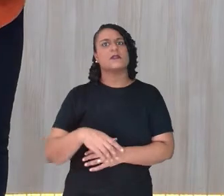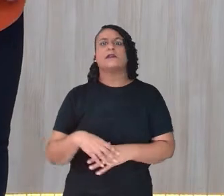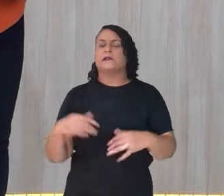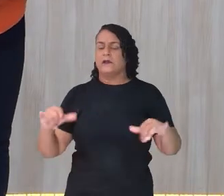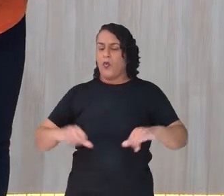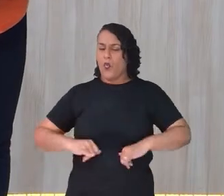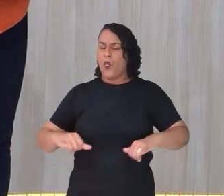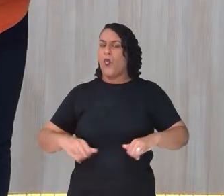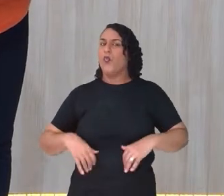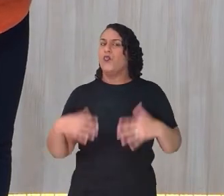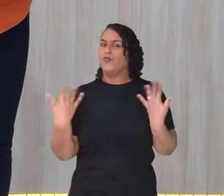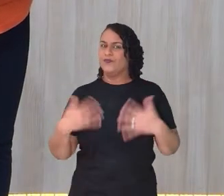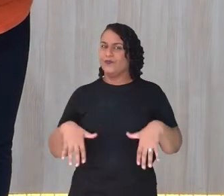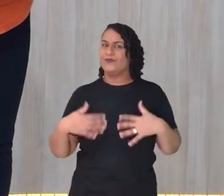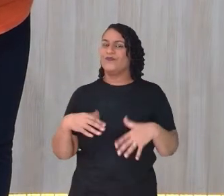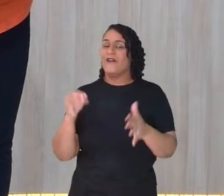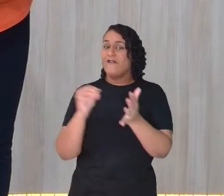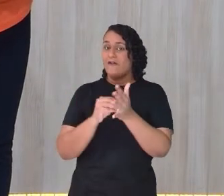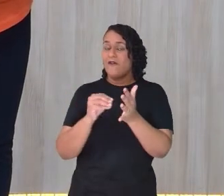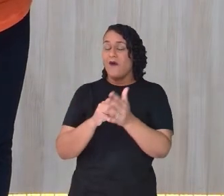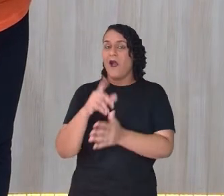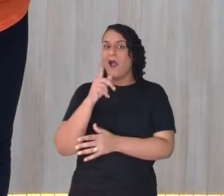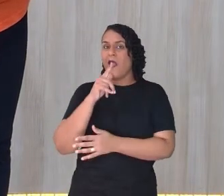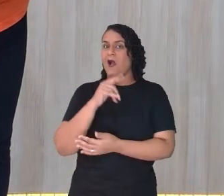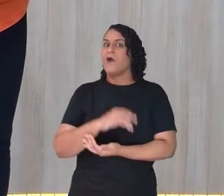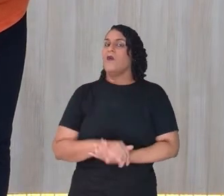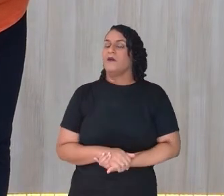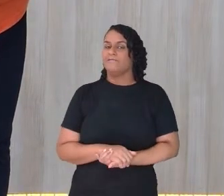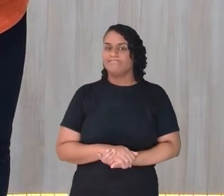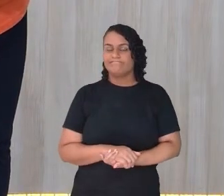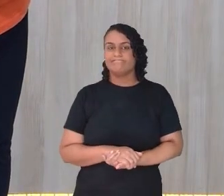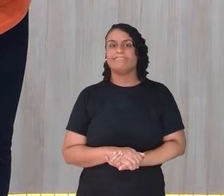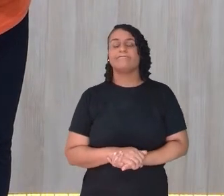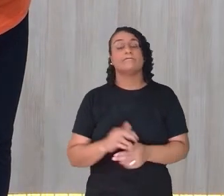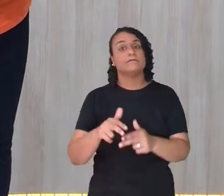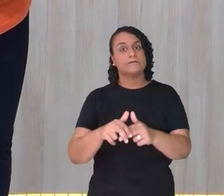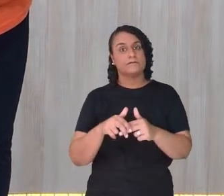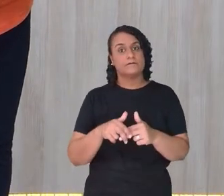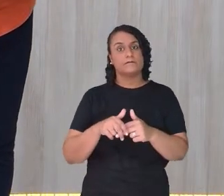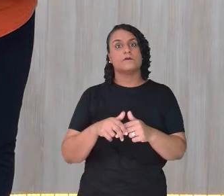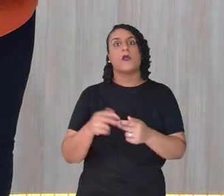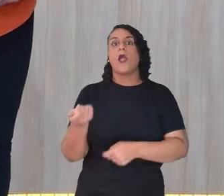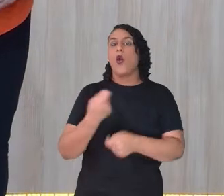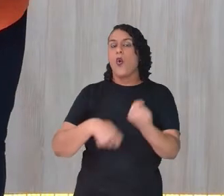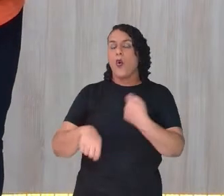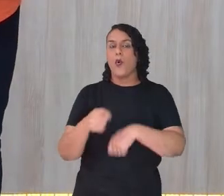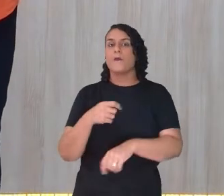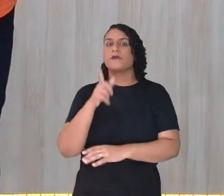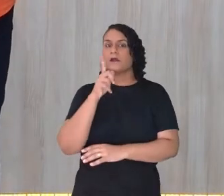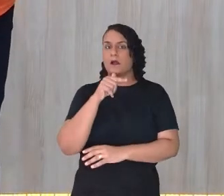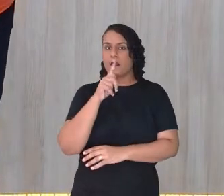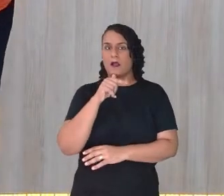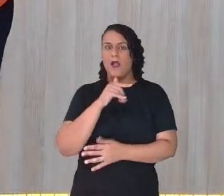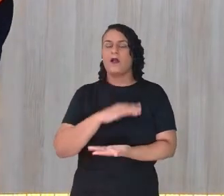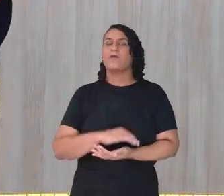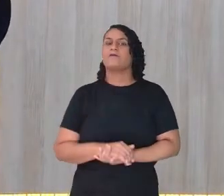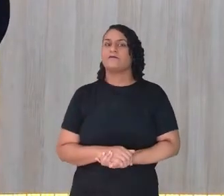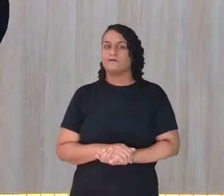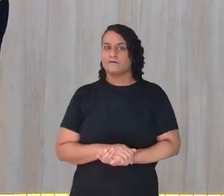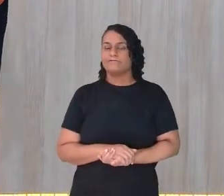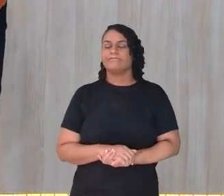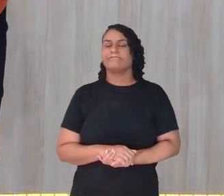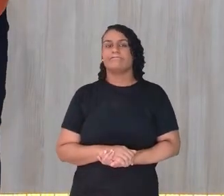sofrido bastante com a falta d'água. Imagina, gente. Por isso vamos ter que economizar. Essa é a palavra.